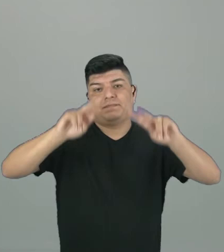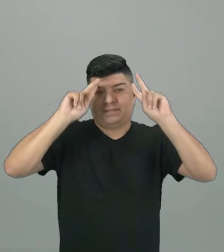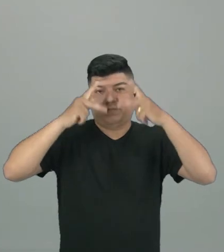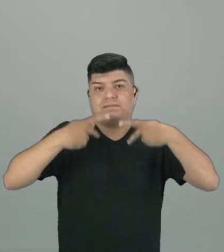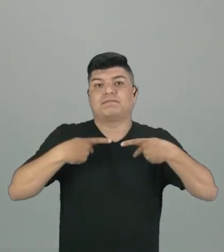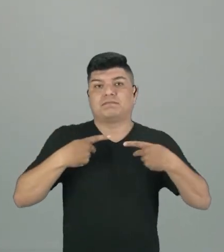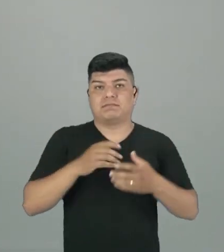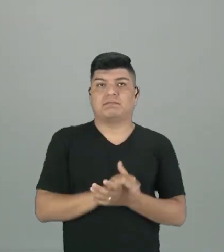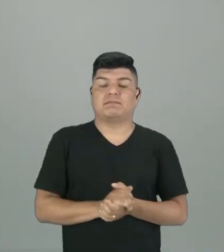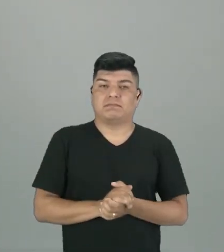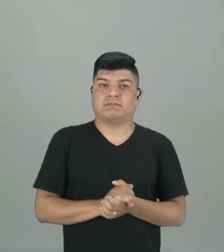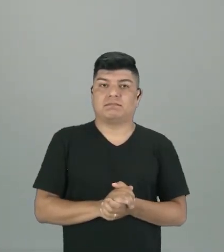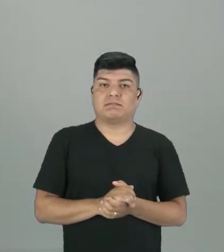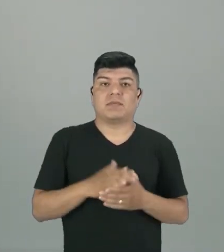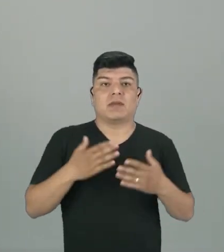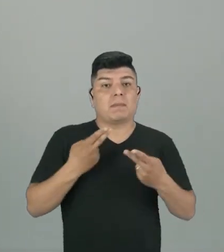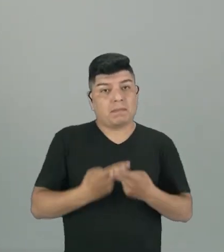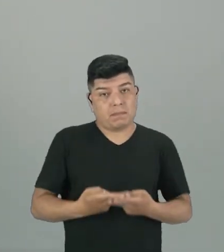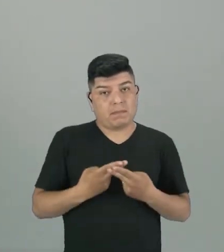trânsito. Né?